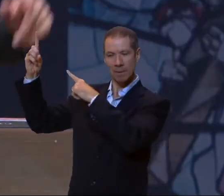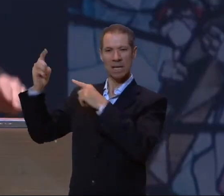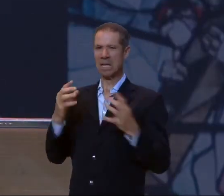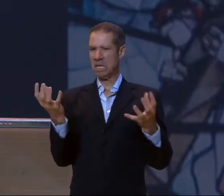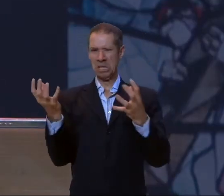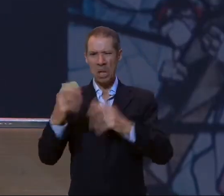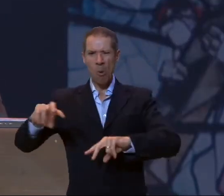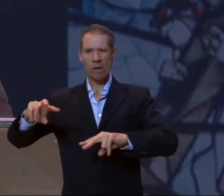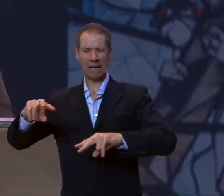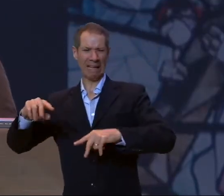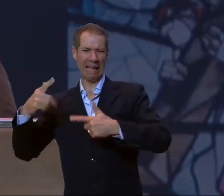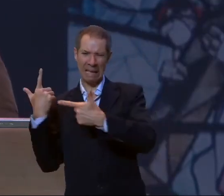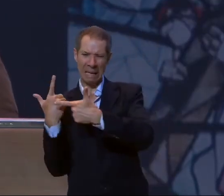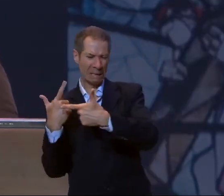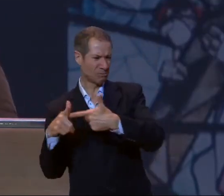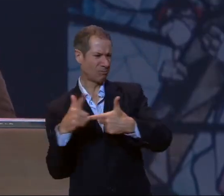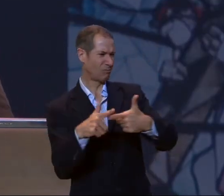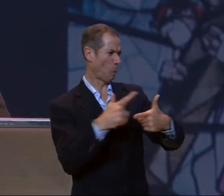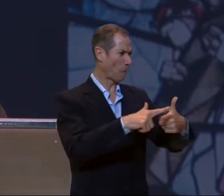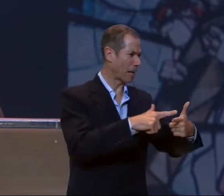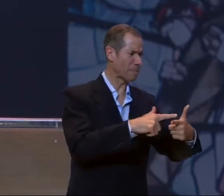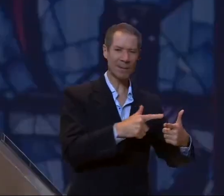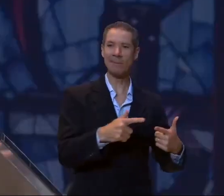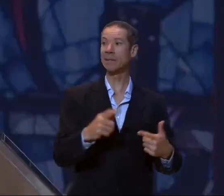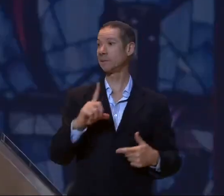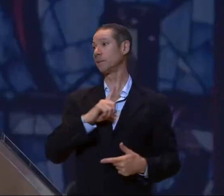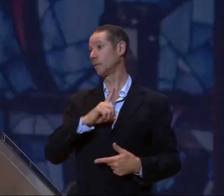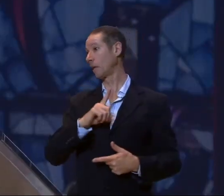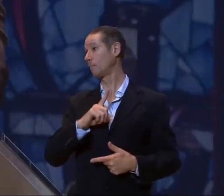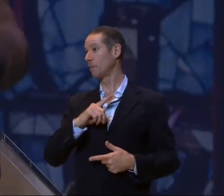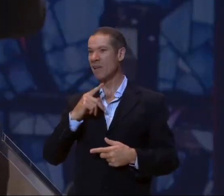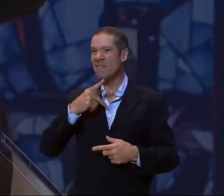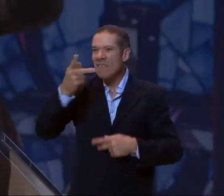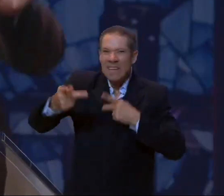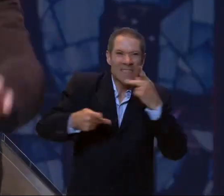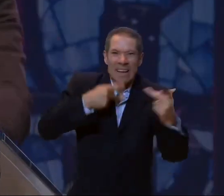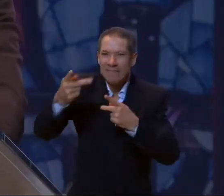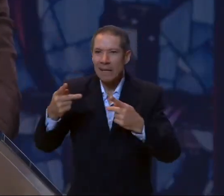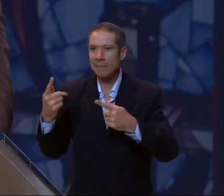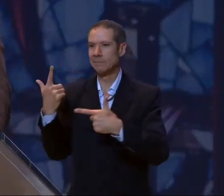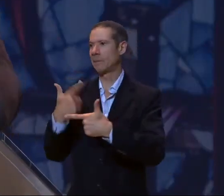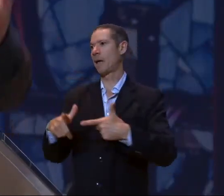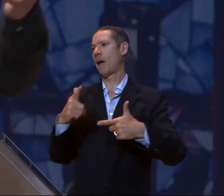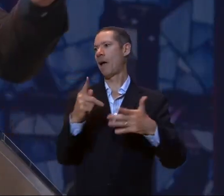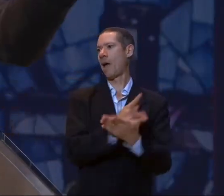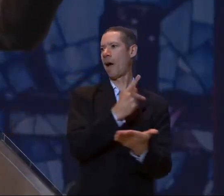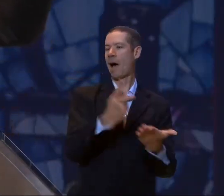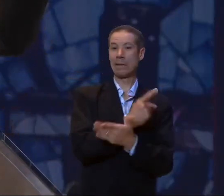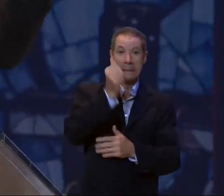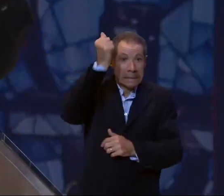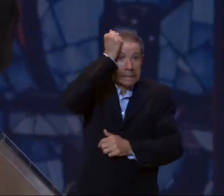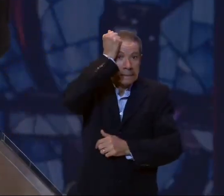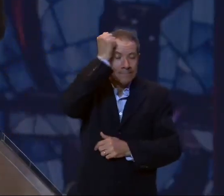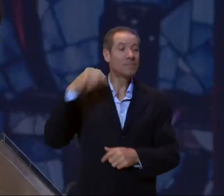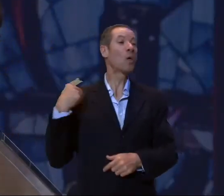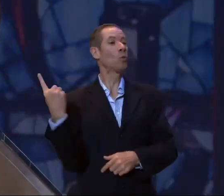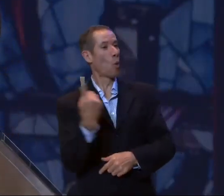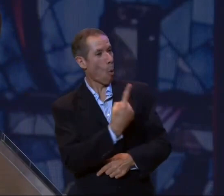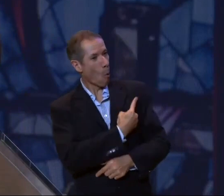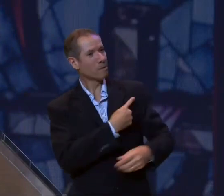quer ter motivações erradas, mas tem. Você não quer falar algumas coisas que fala e depois se arrepende. Nós